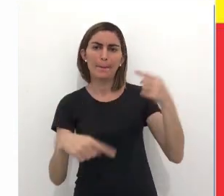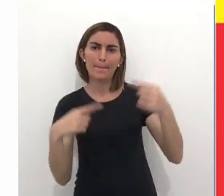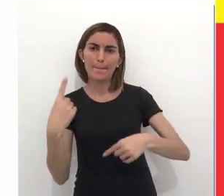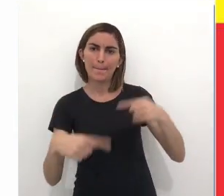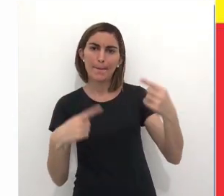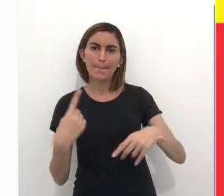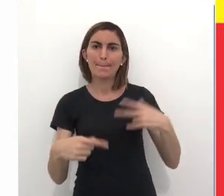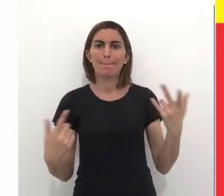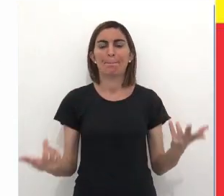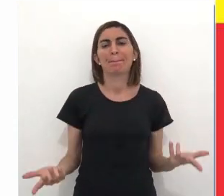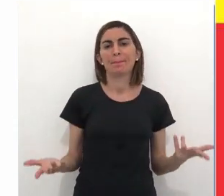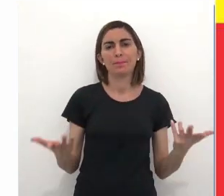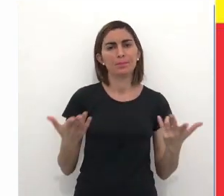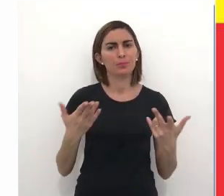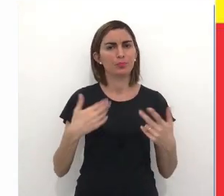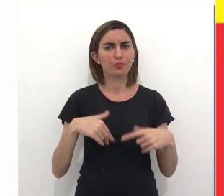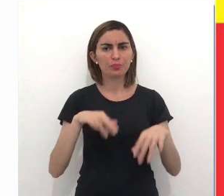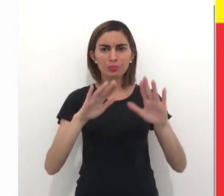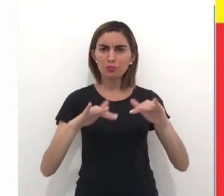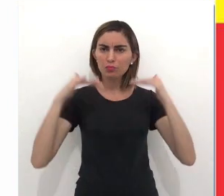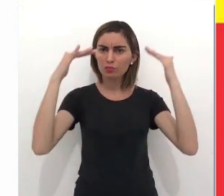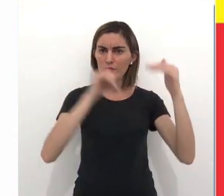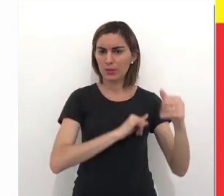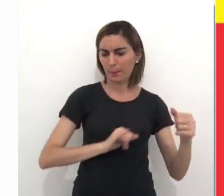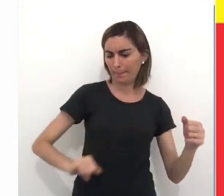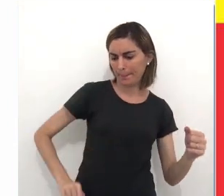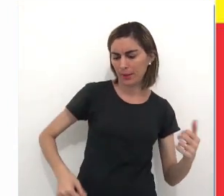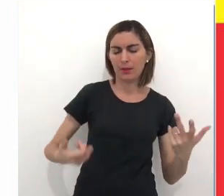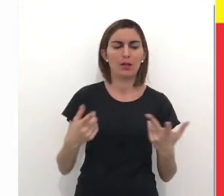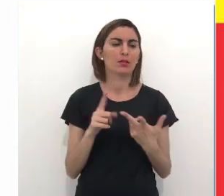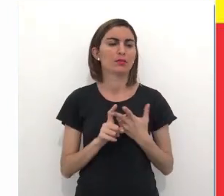instabilidade política presente no Império.